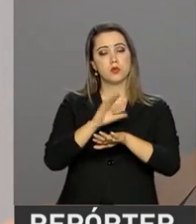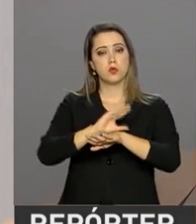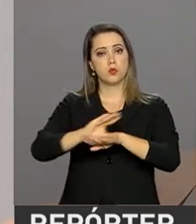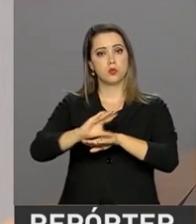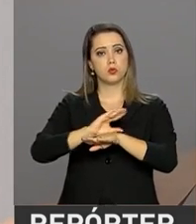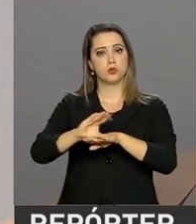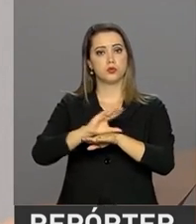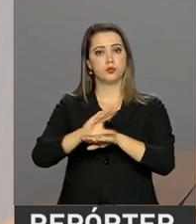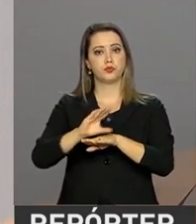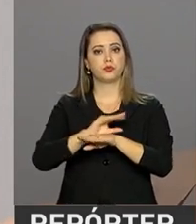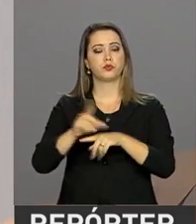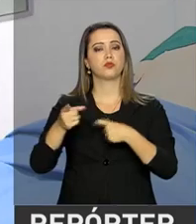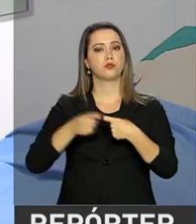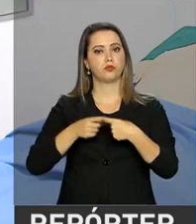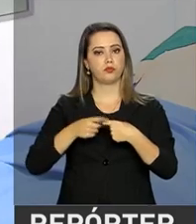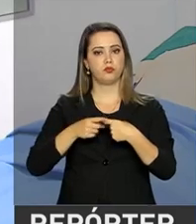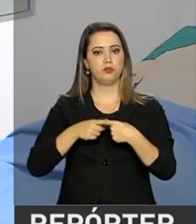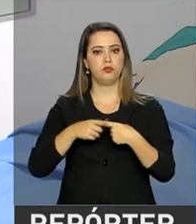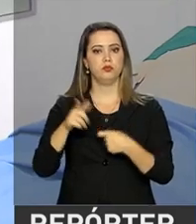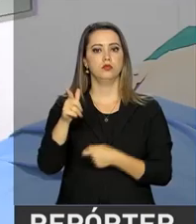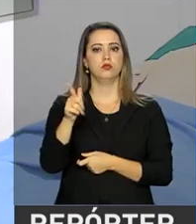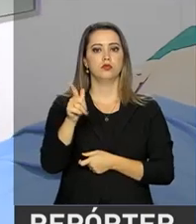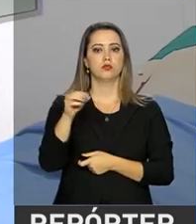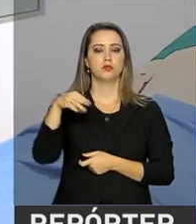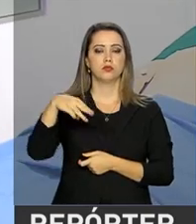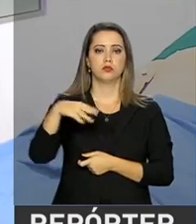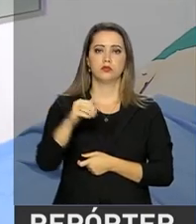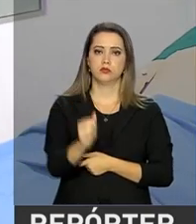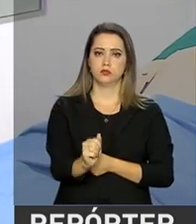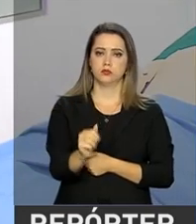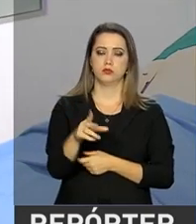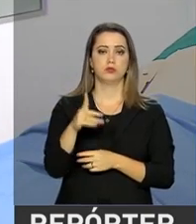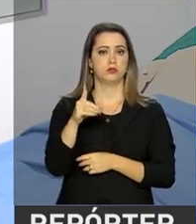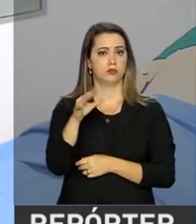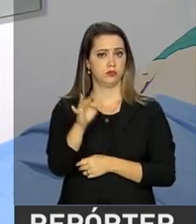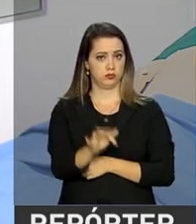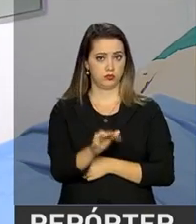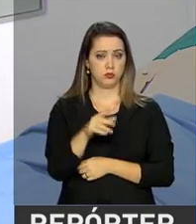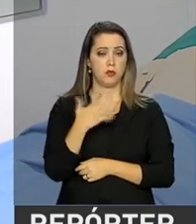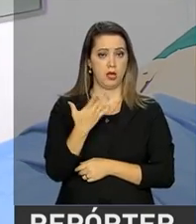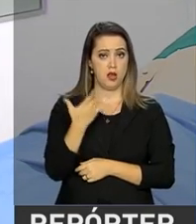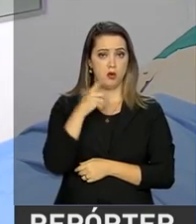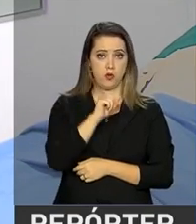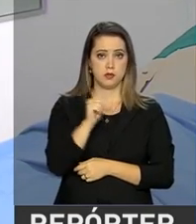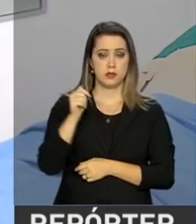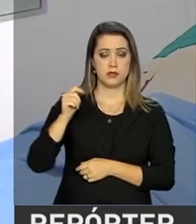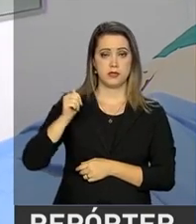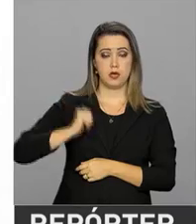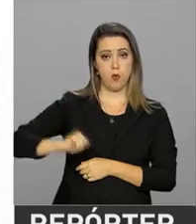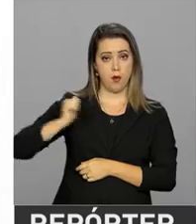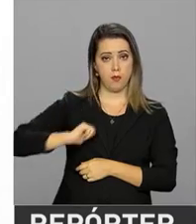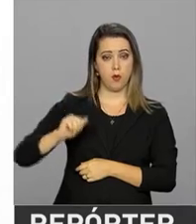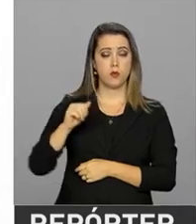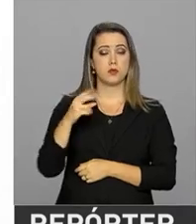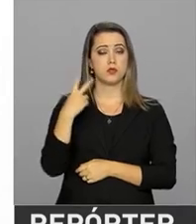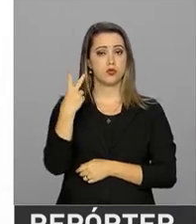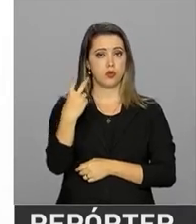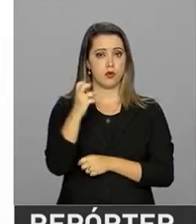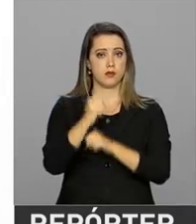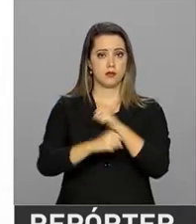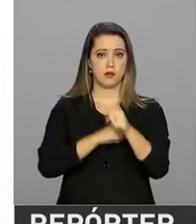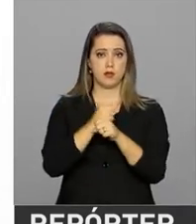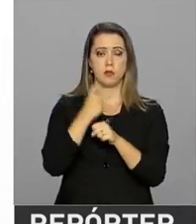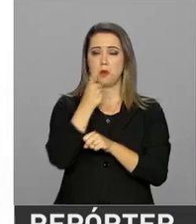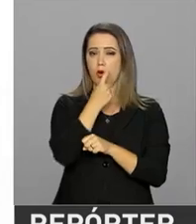no Gama, no Distrito Federal. Ele conseguiu uma bolsa integral do ProUni há 2 anos para odontologia, mas transferiu